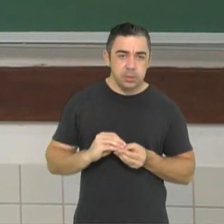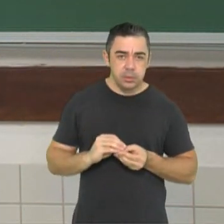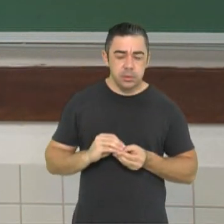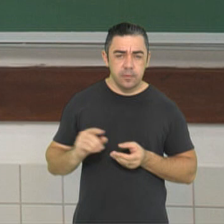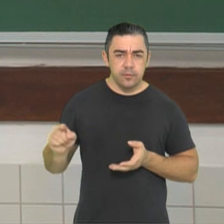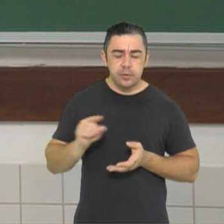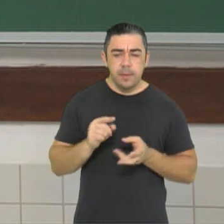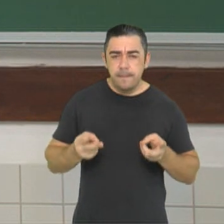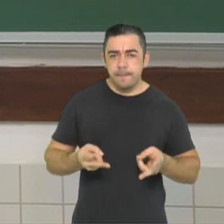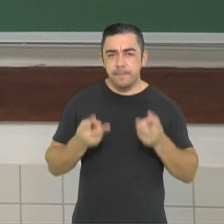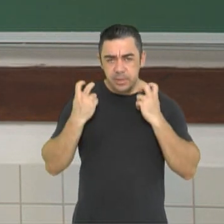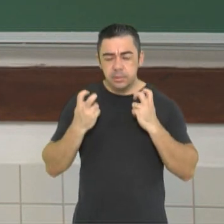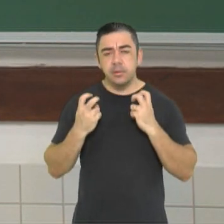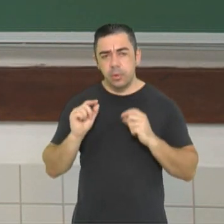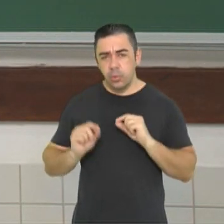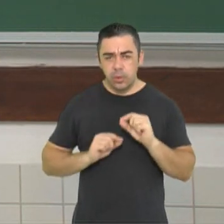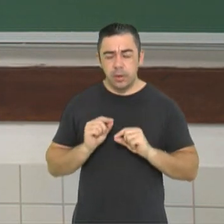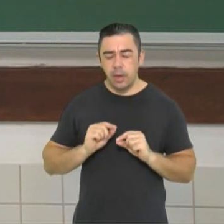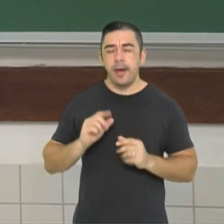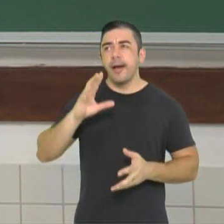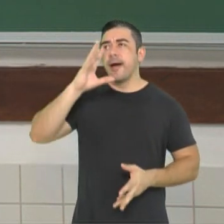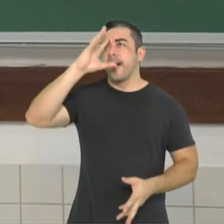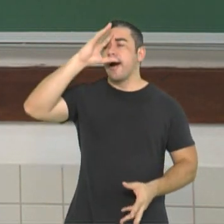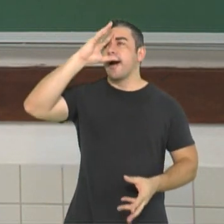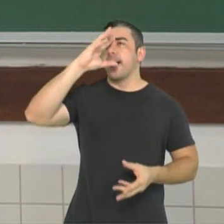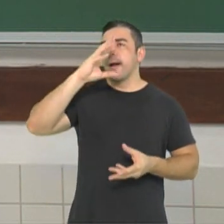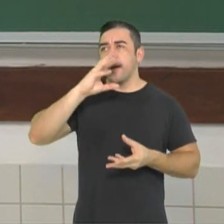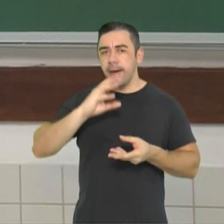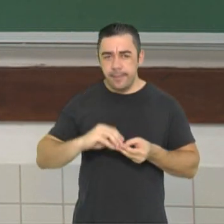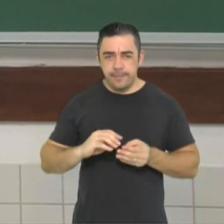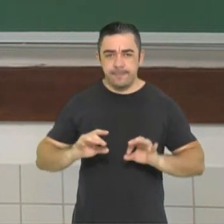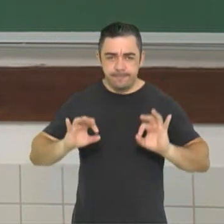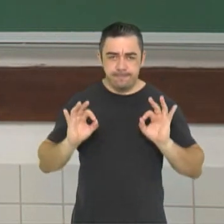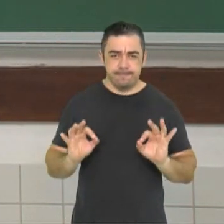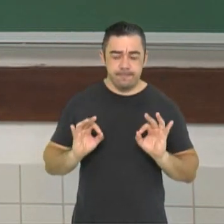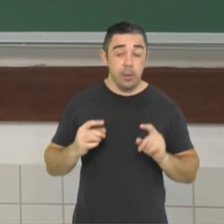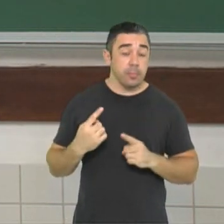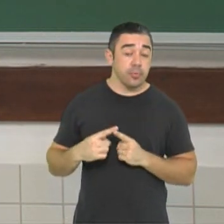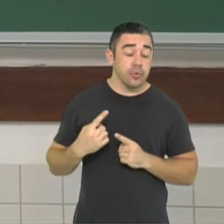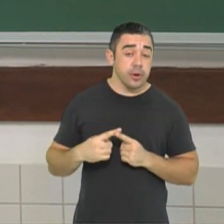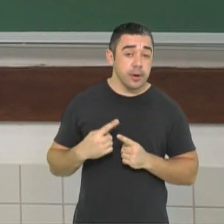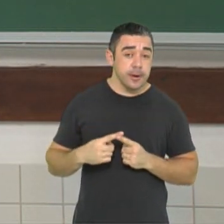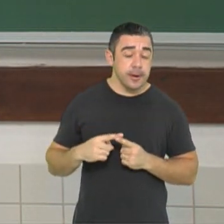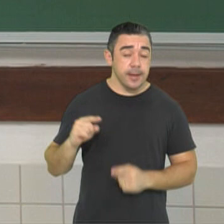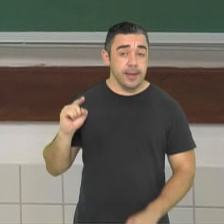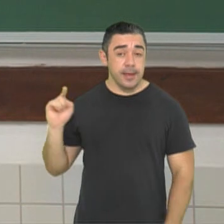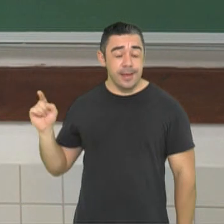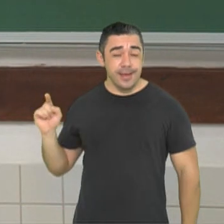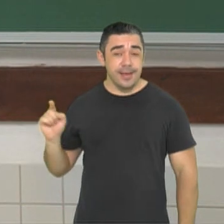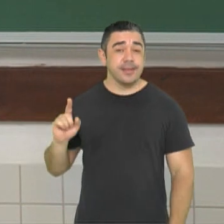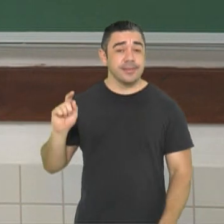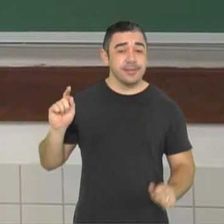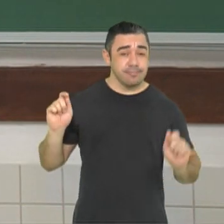sua mente para você conseguir chegar aos sentidos que são produzidos. Por quê? Porque a produção de sentido ela pode mudar dependendo